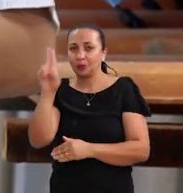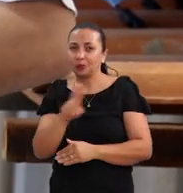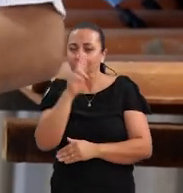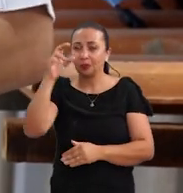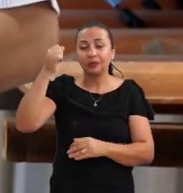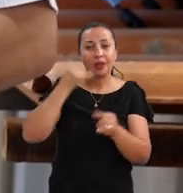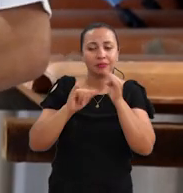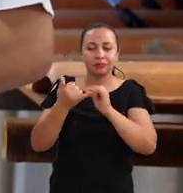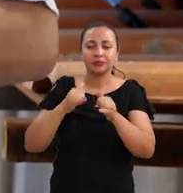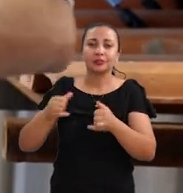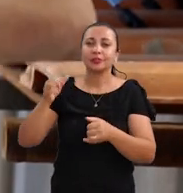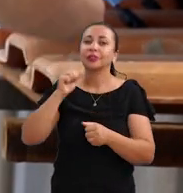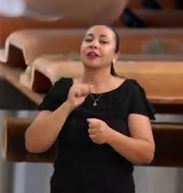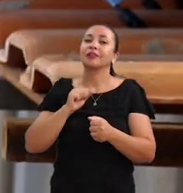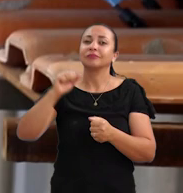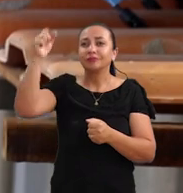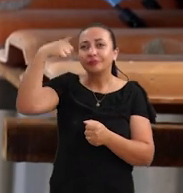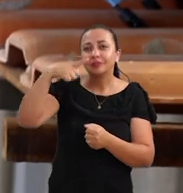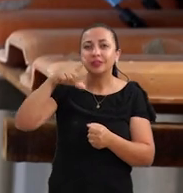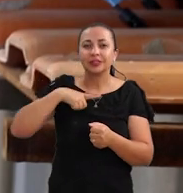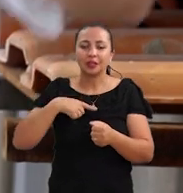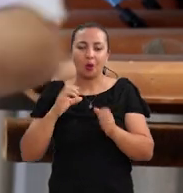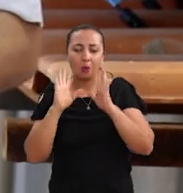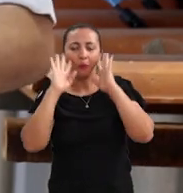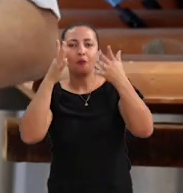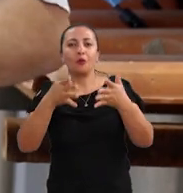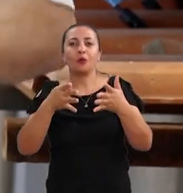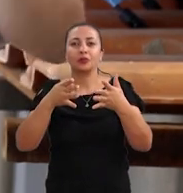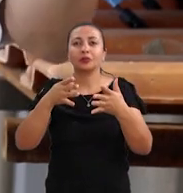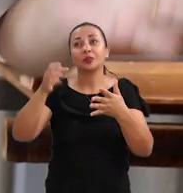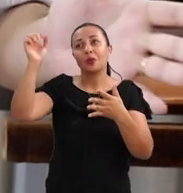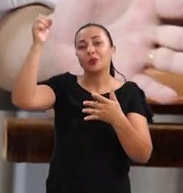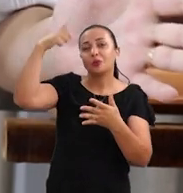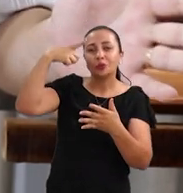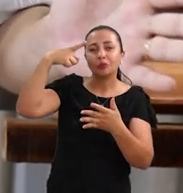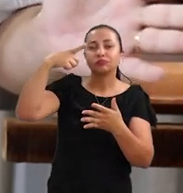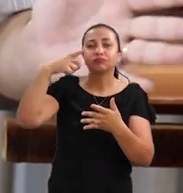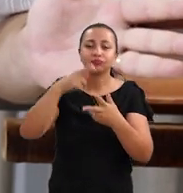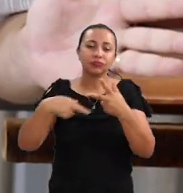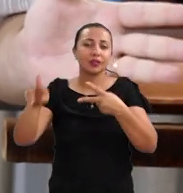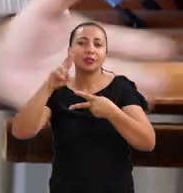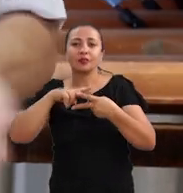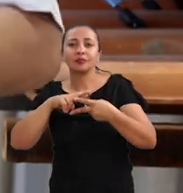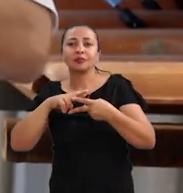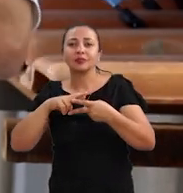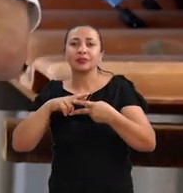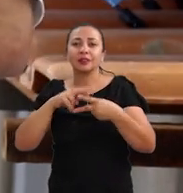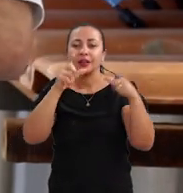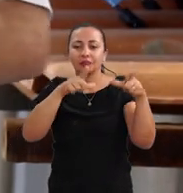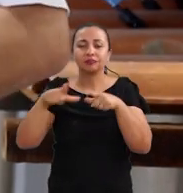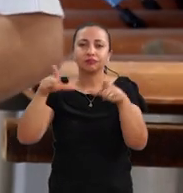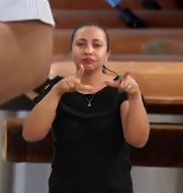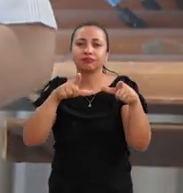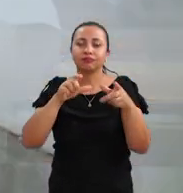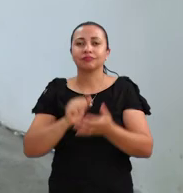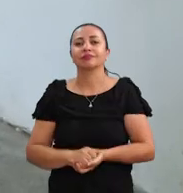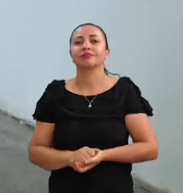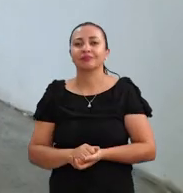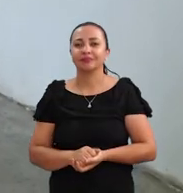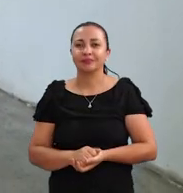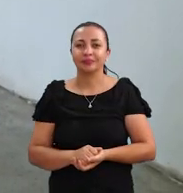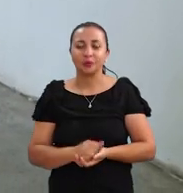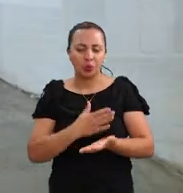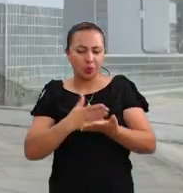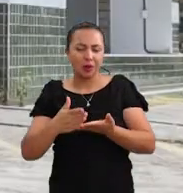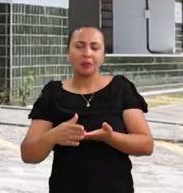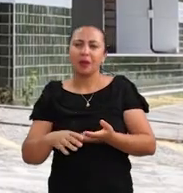Que use aí energia elétrica, e a gente tem como foco de fonte as renováveis, né? Sobretudo a fotovoltaica. O